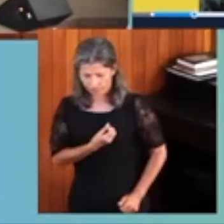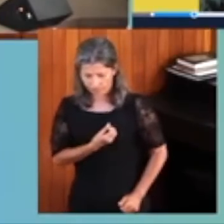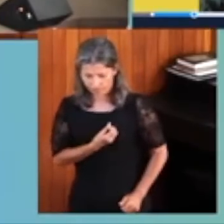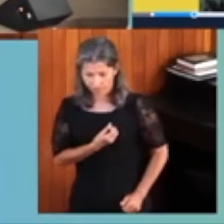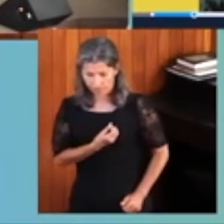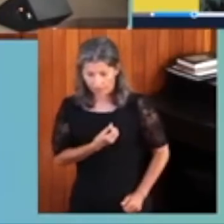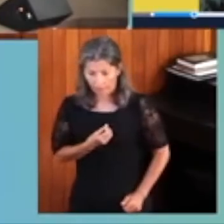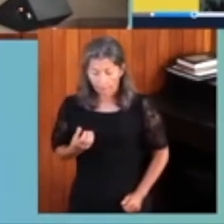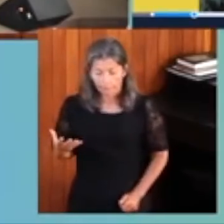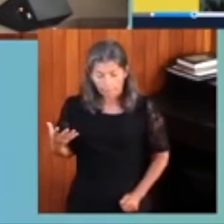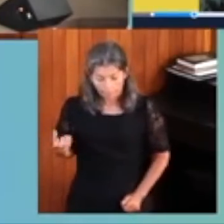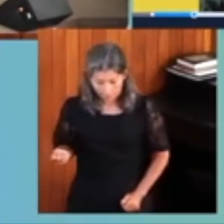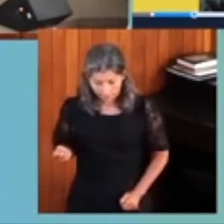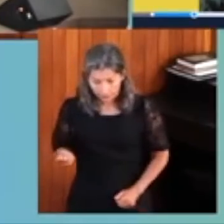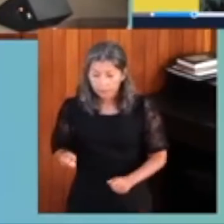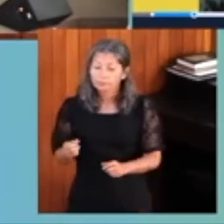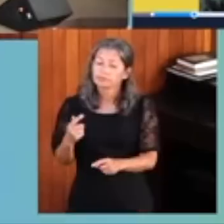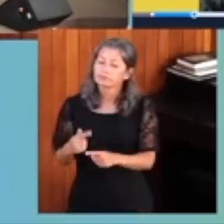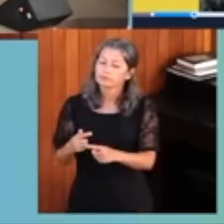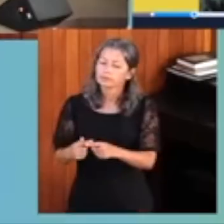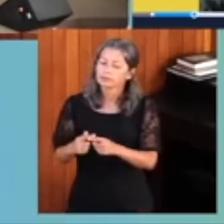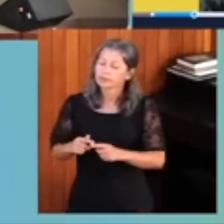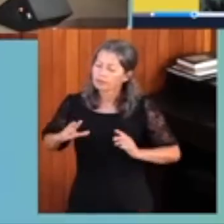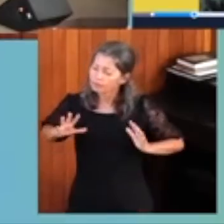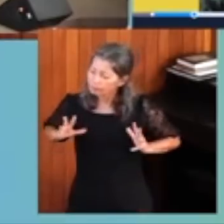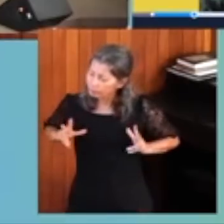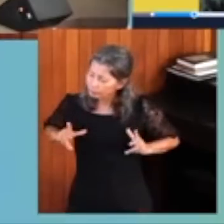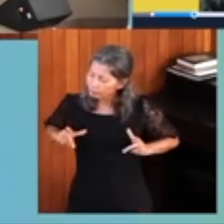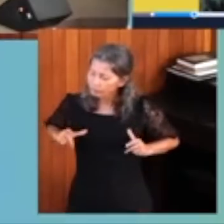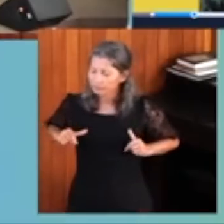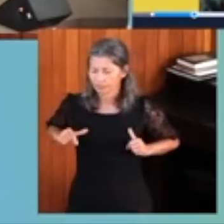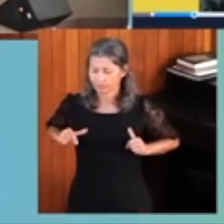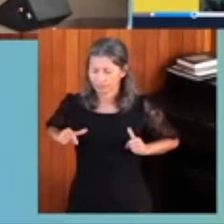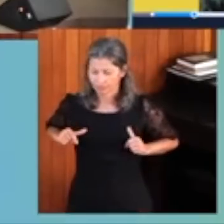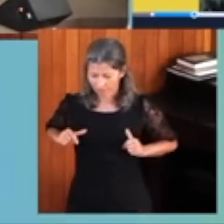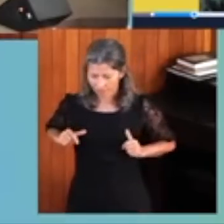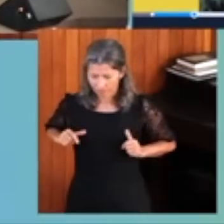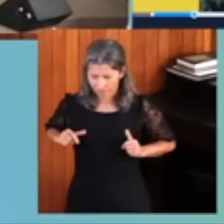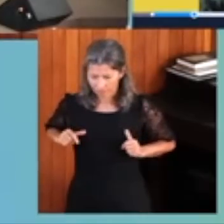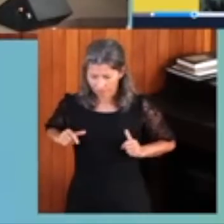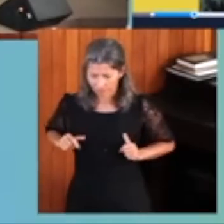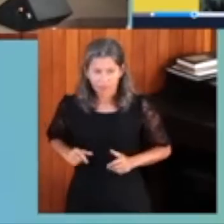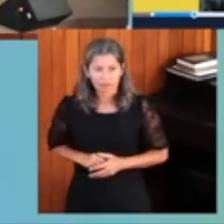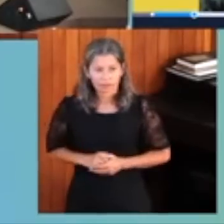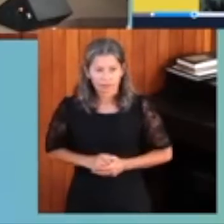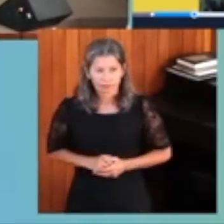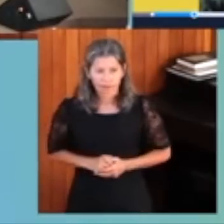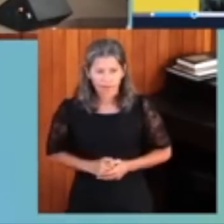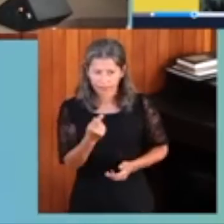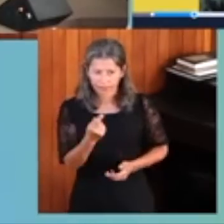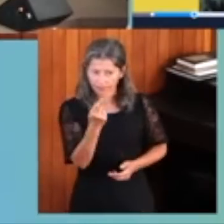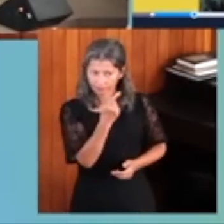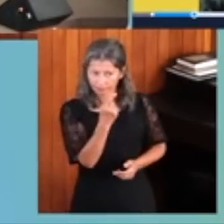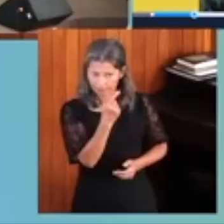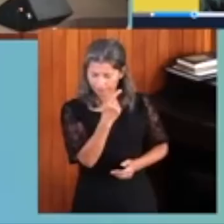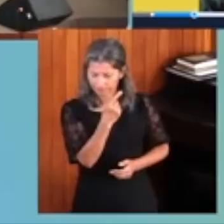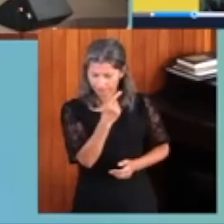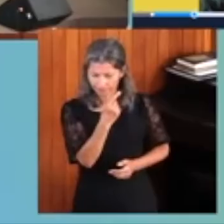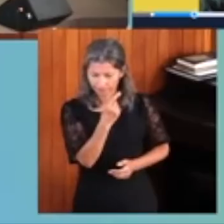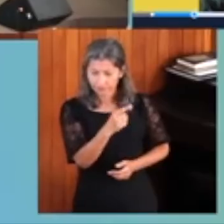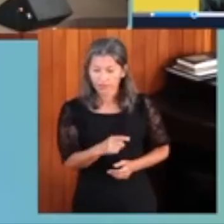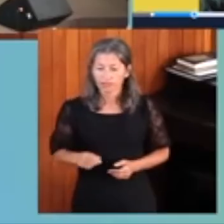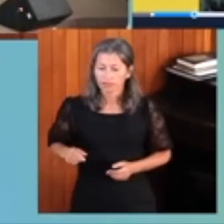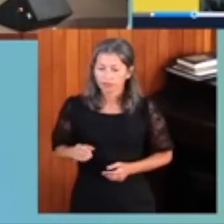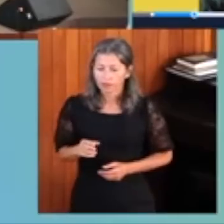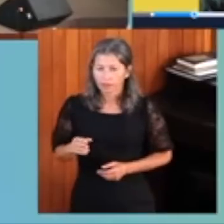pureza, que remete à incontaminação. Então, é muito claro que esse cavalo e esse cavaleiro representam o cristianismo